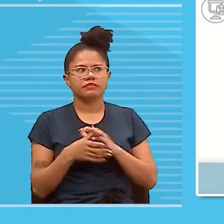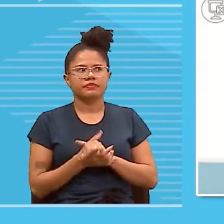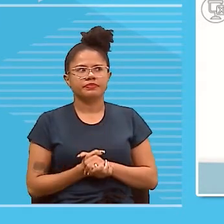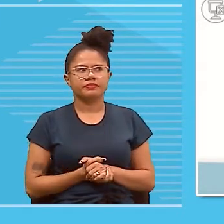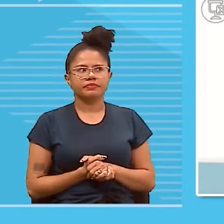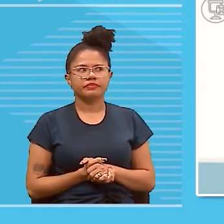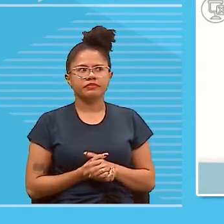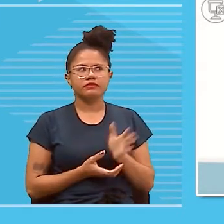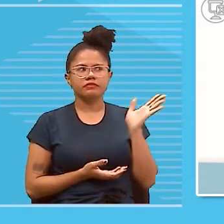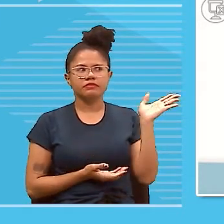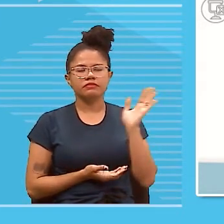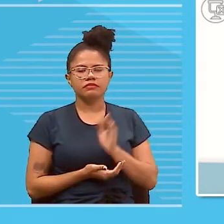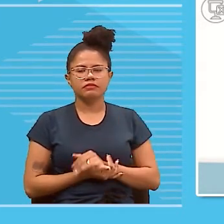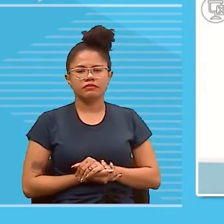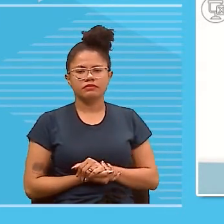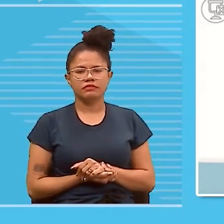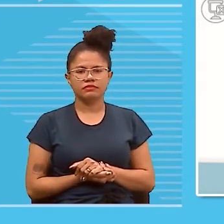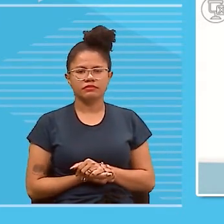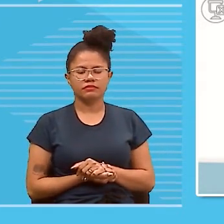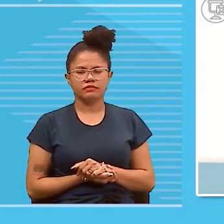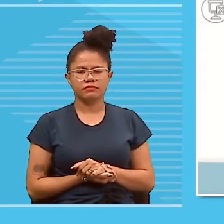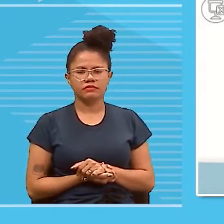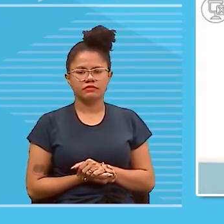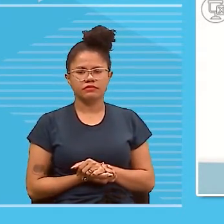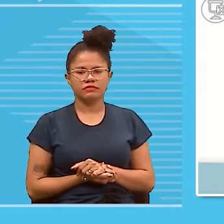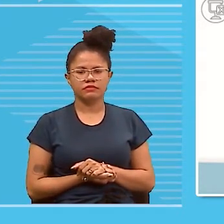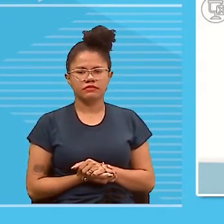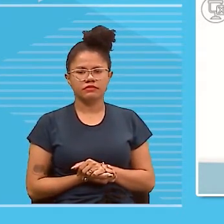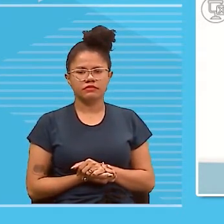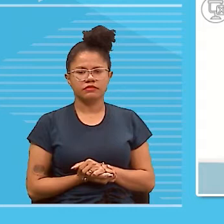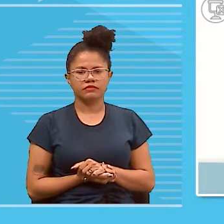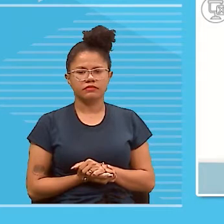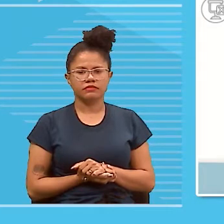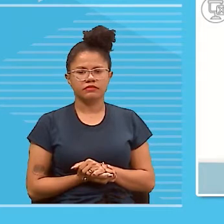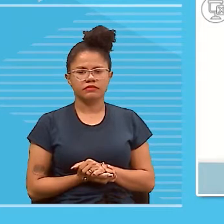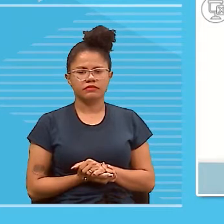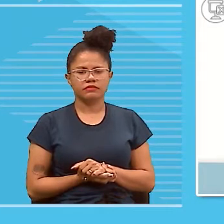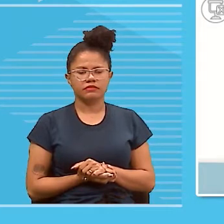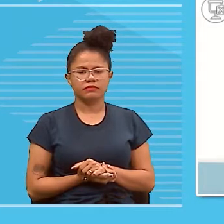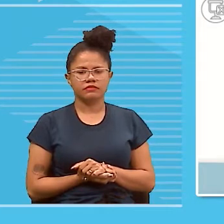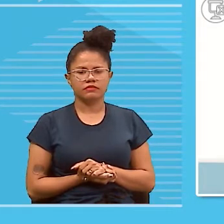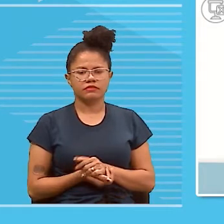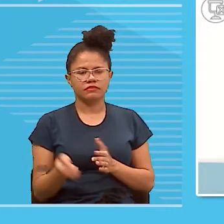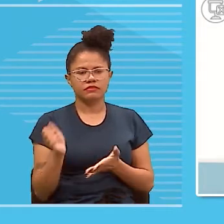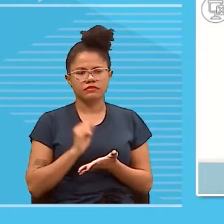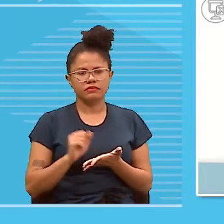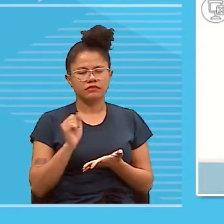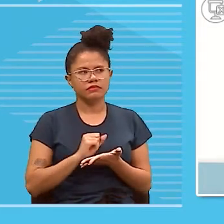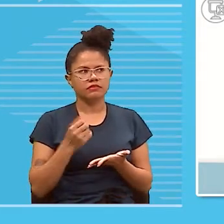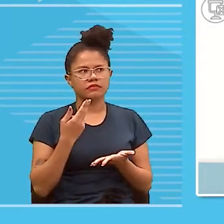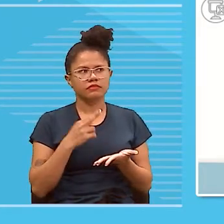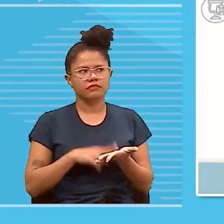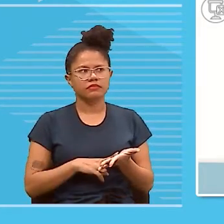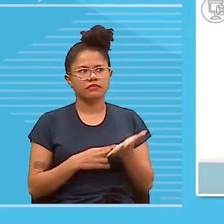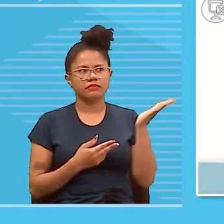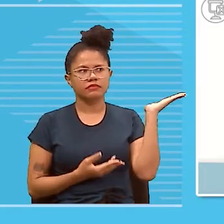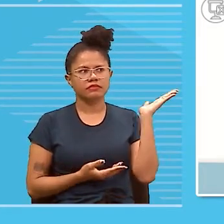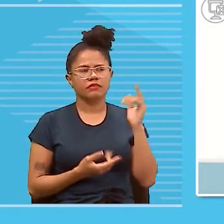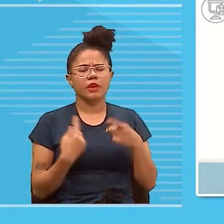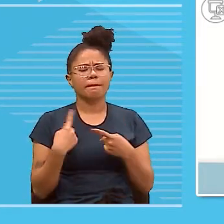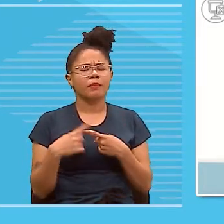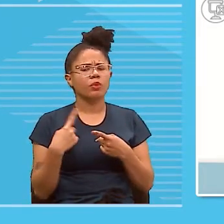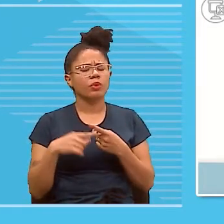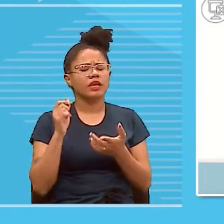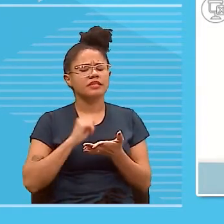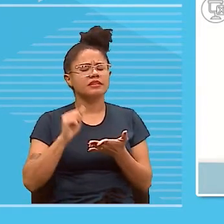dão a ideia de causa de um motivo escrevi um cartas visto que não havia telefone por que que eles